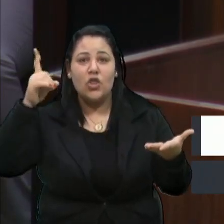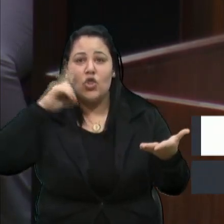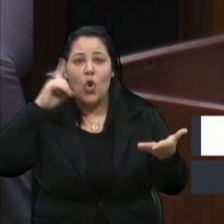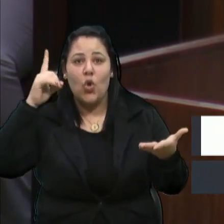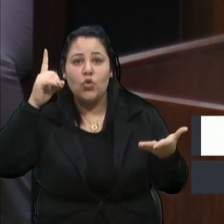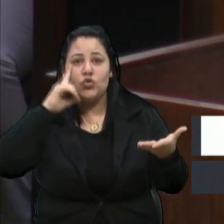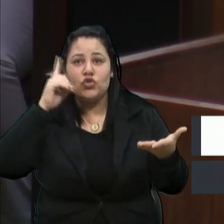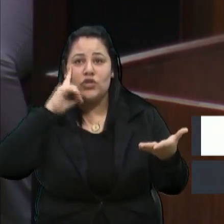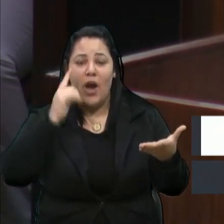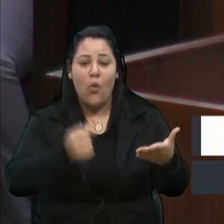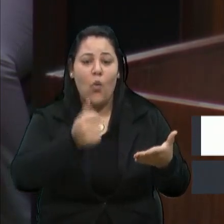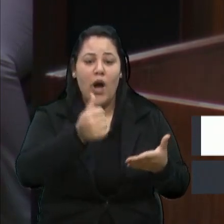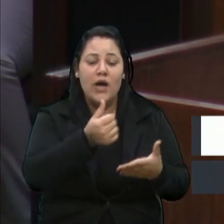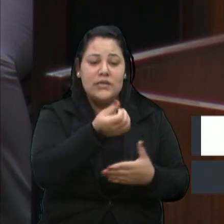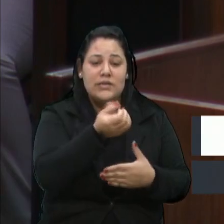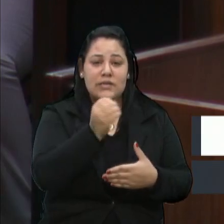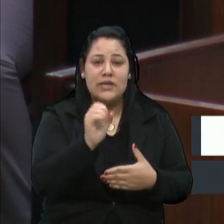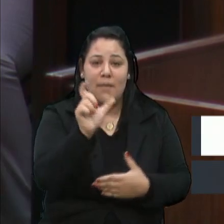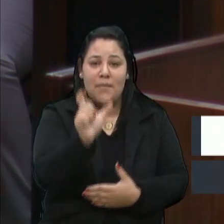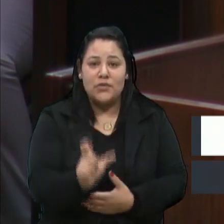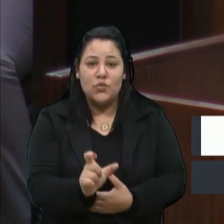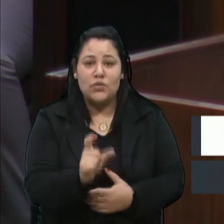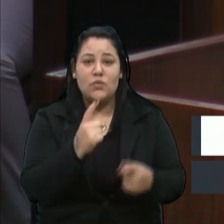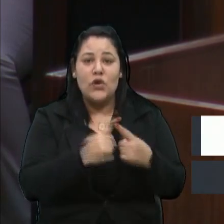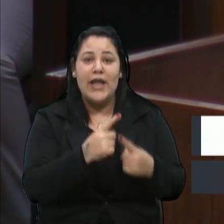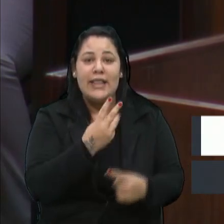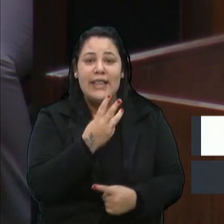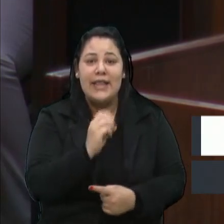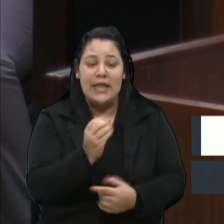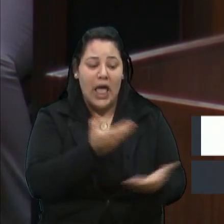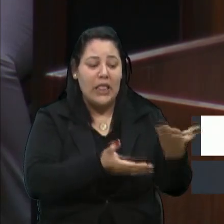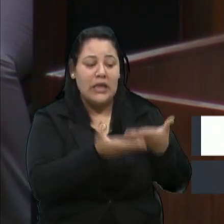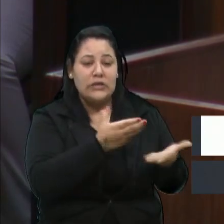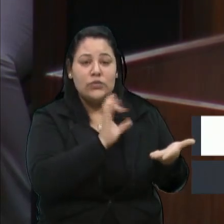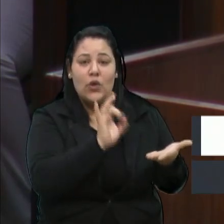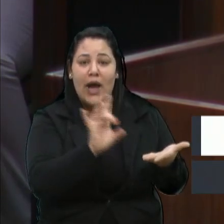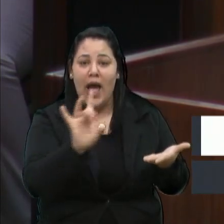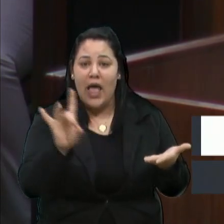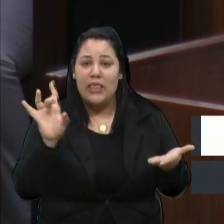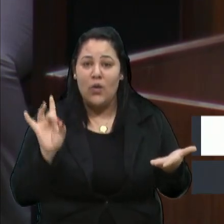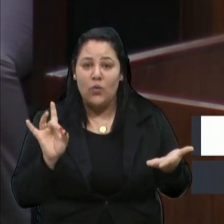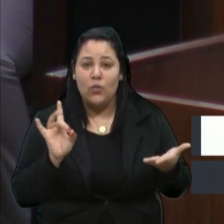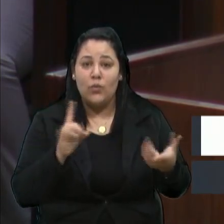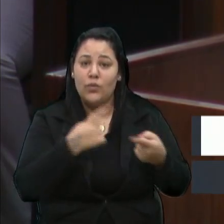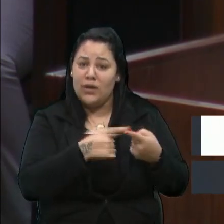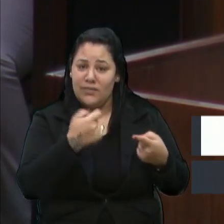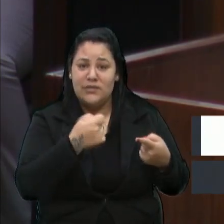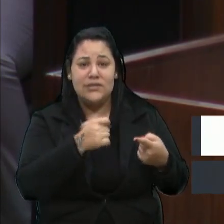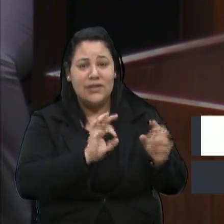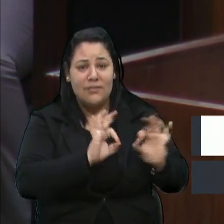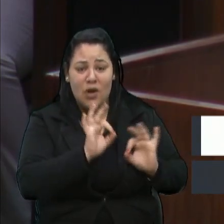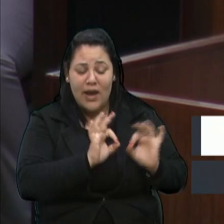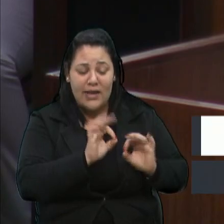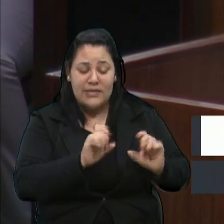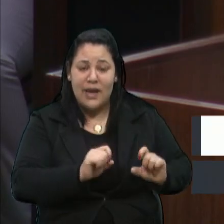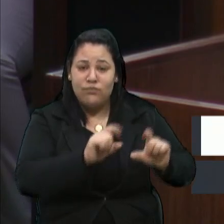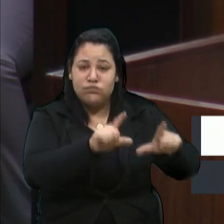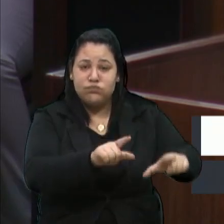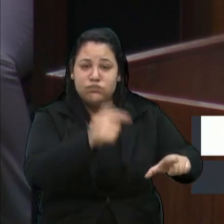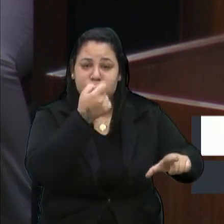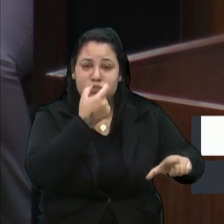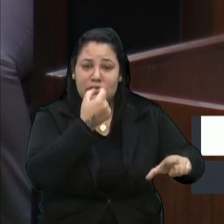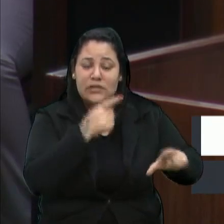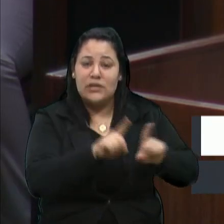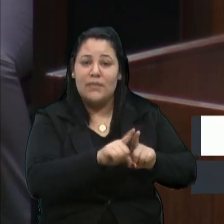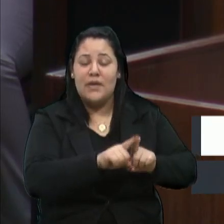60 pessoas porque é 30 consultas cada um fora a questão de receitas que tem que ser atualizadas